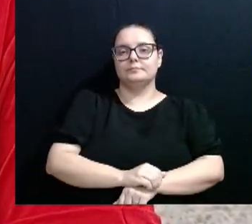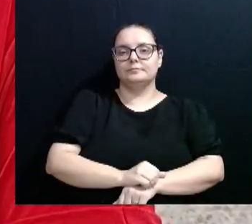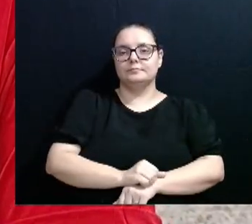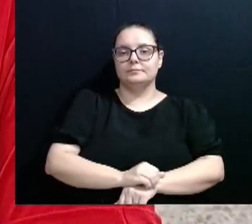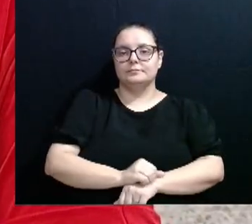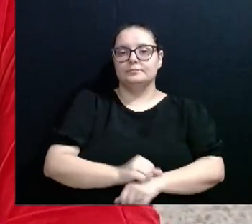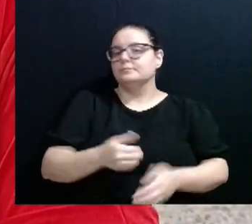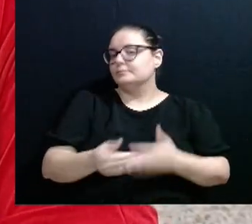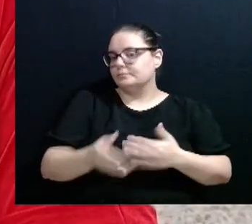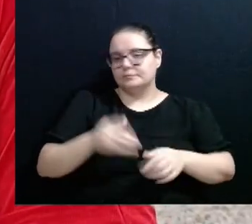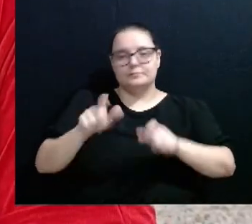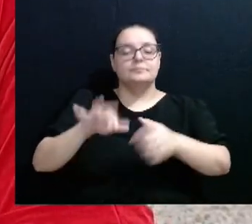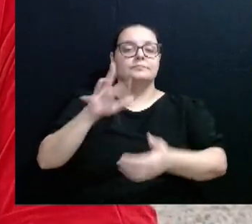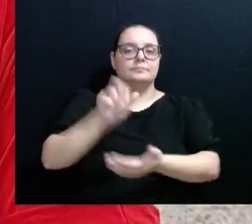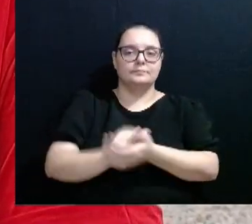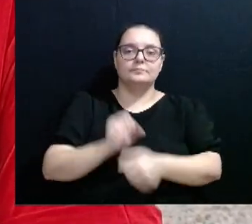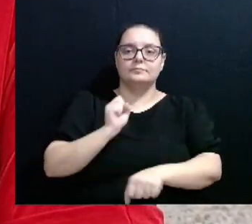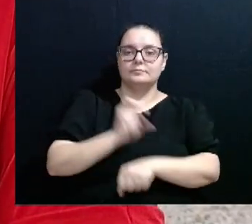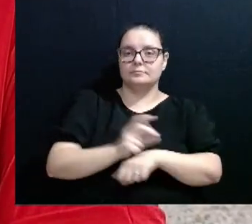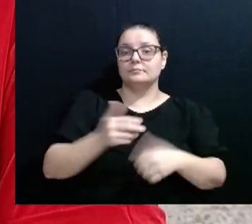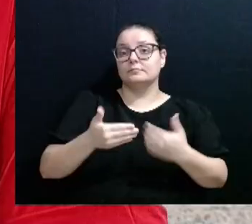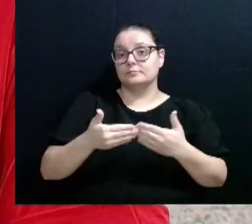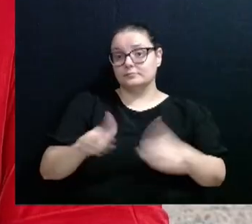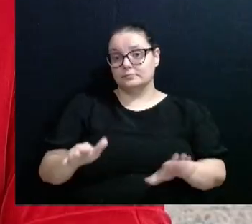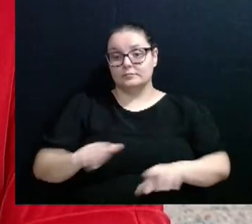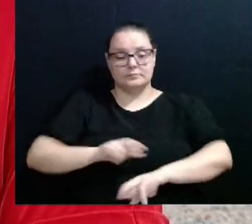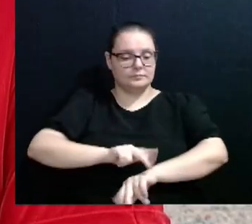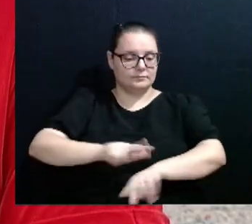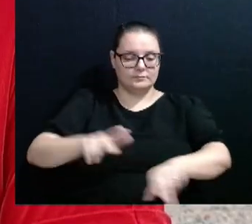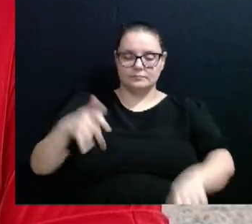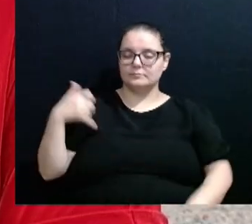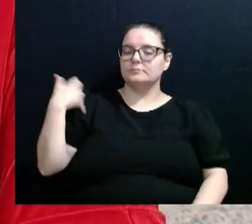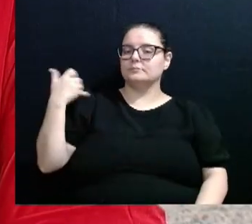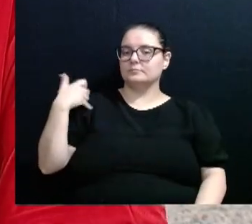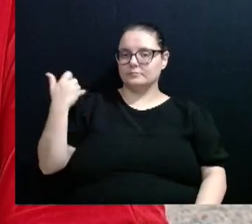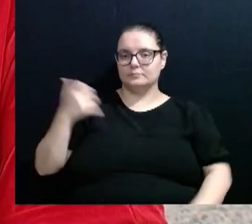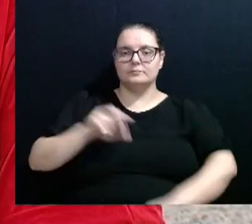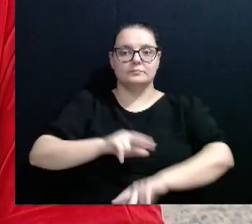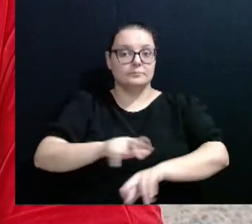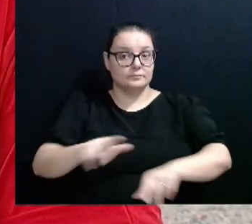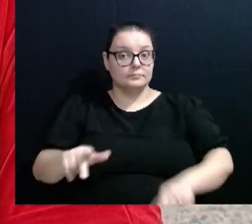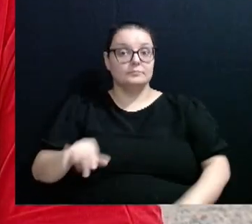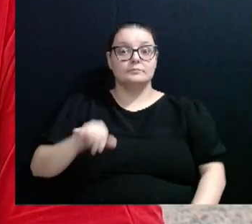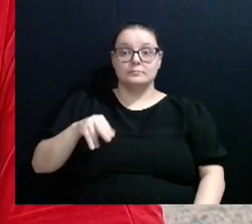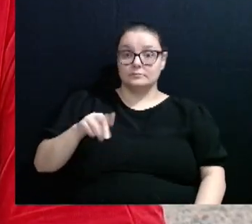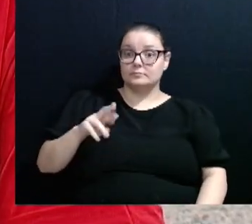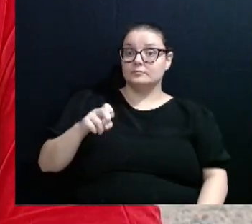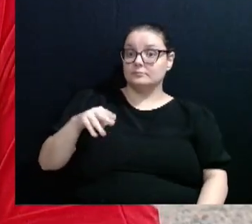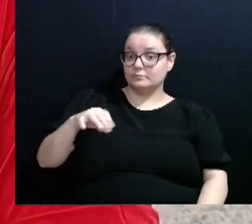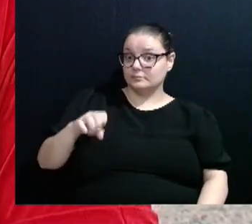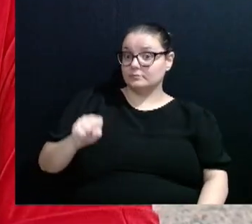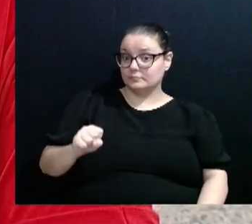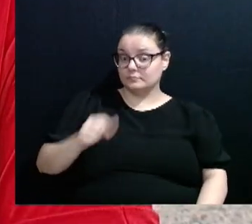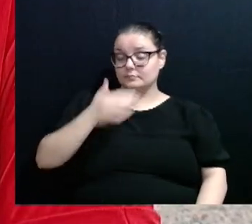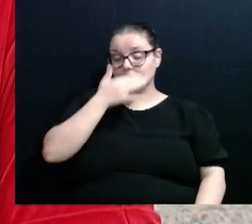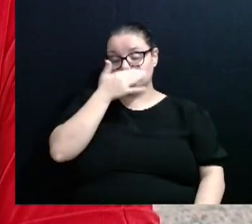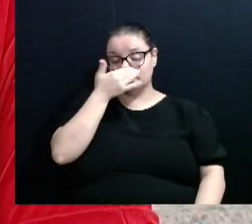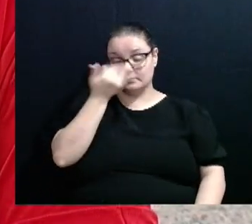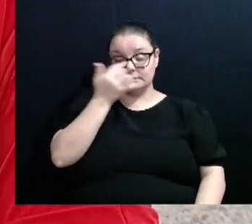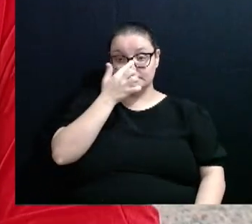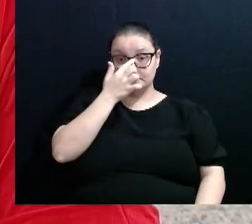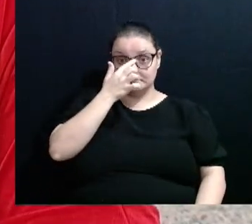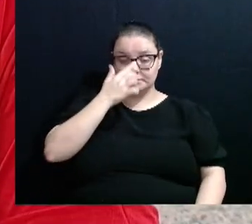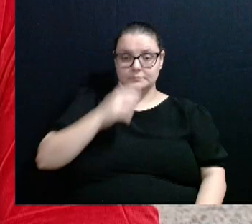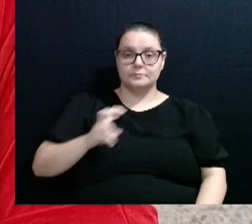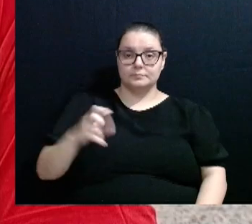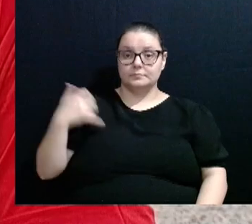Nós temos vagas abertas para diversas idades e diversos instrumentos, a partir dos 5